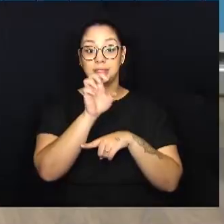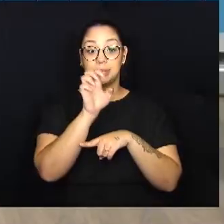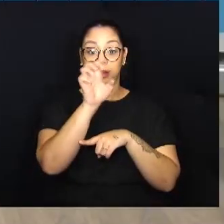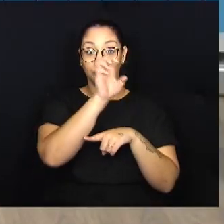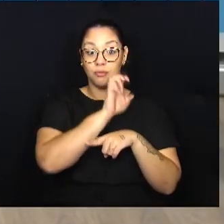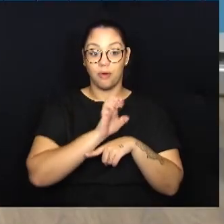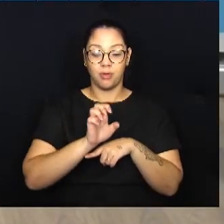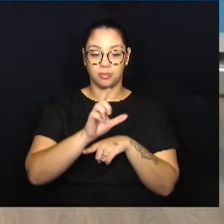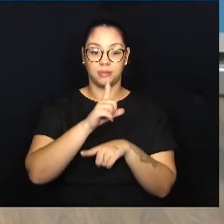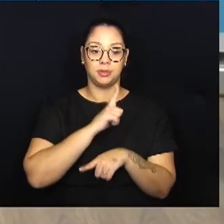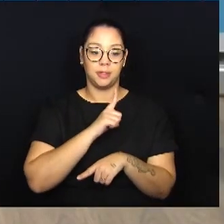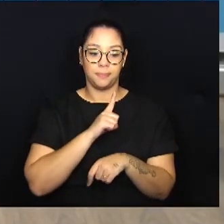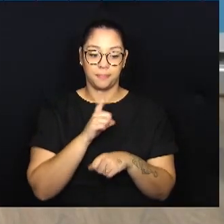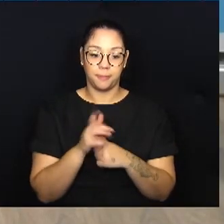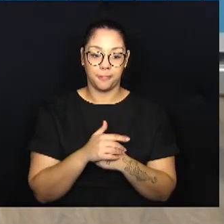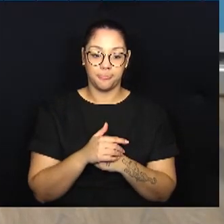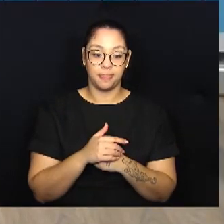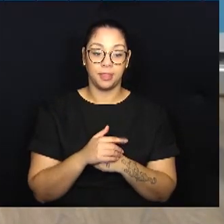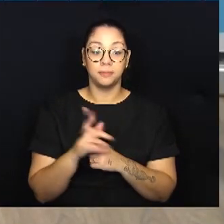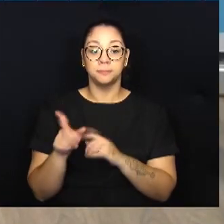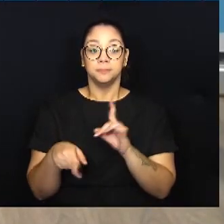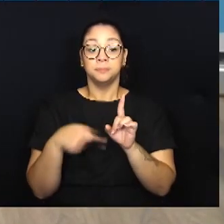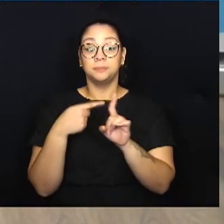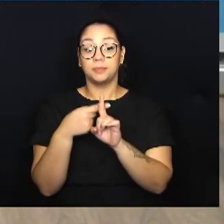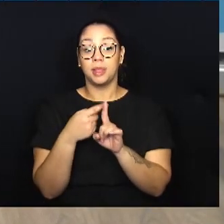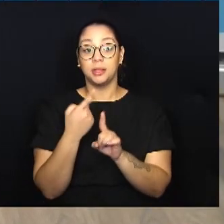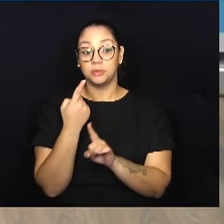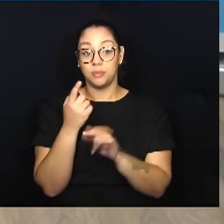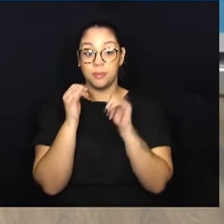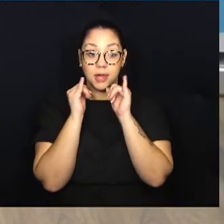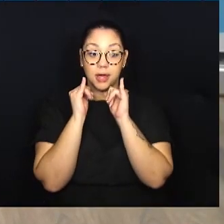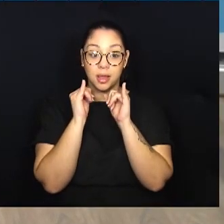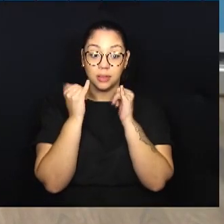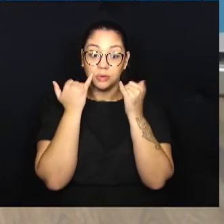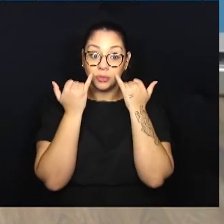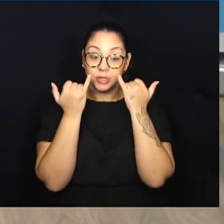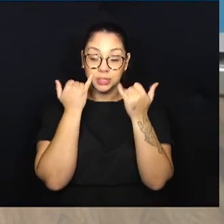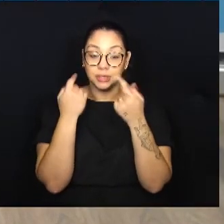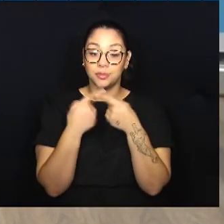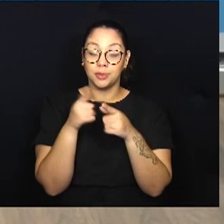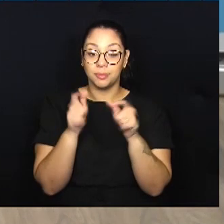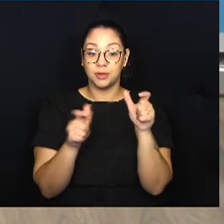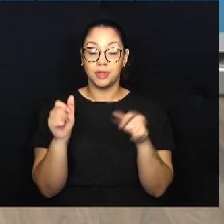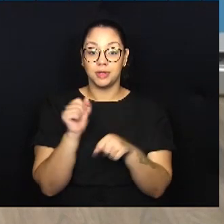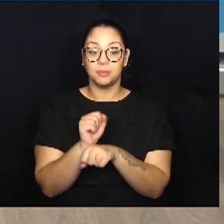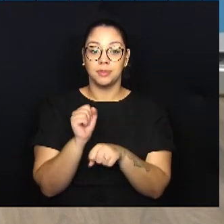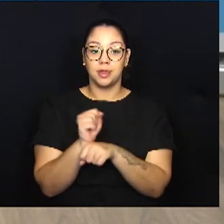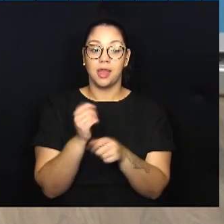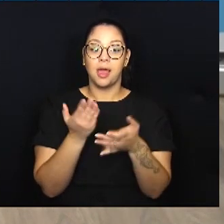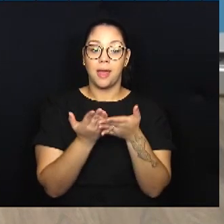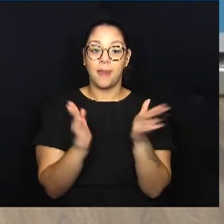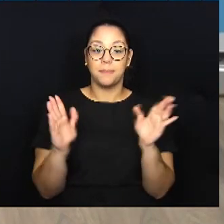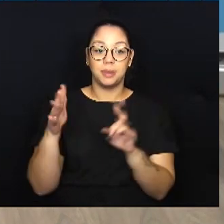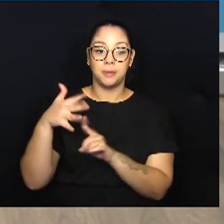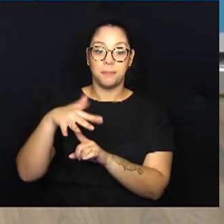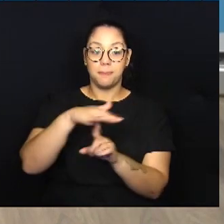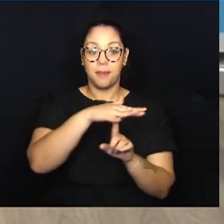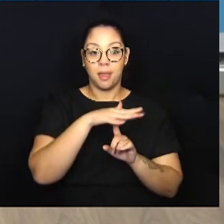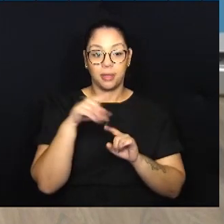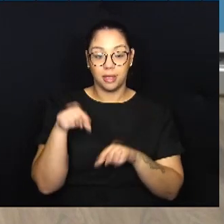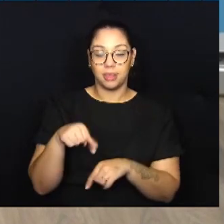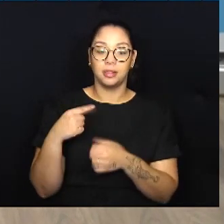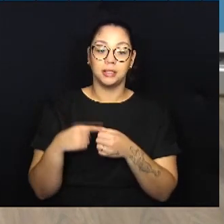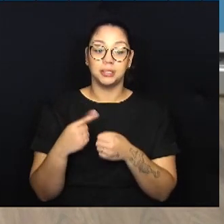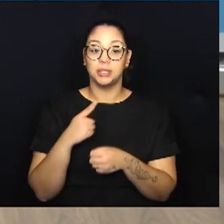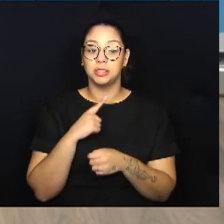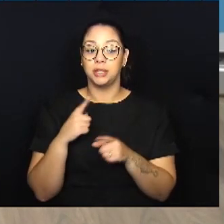E a gente ainda vai dar mais uma notícia aqui, porque para quem está aguardando a abertura dos parques da cidade, a gente teve também